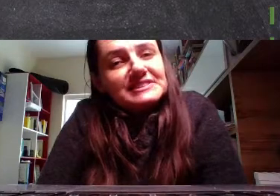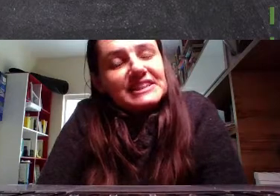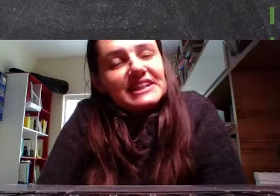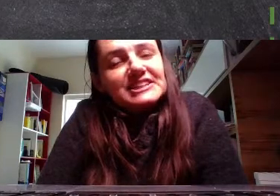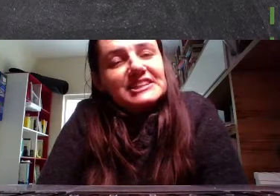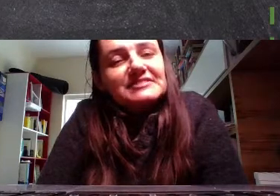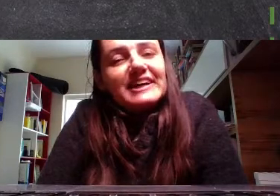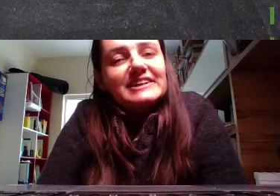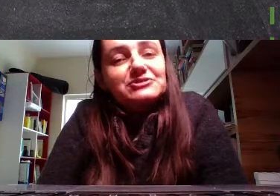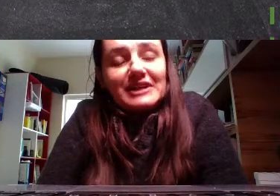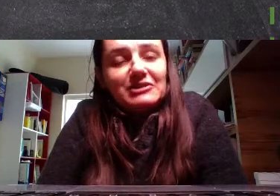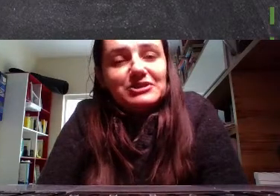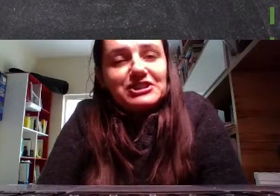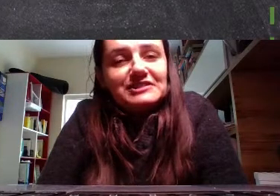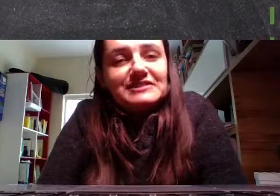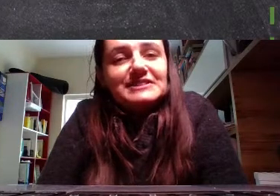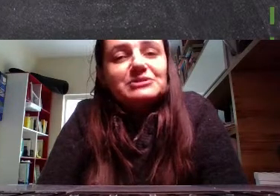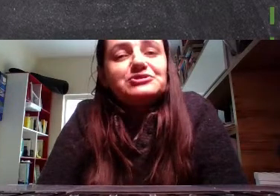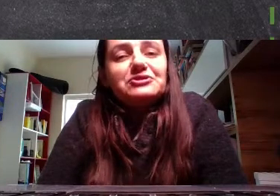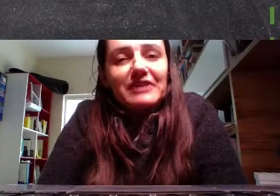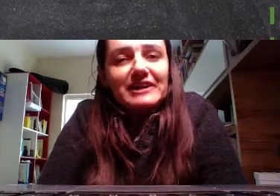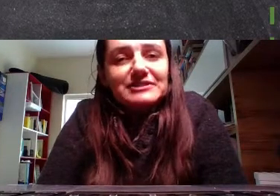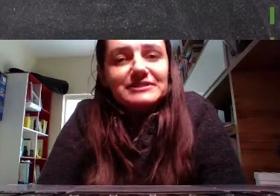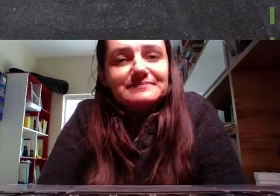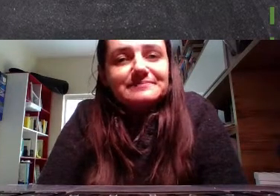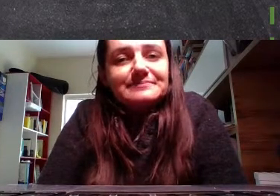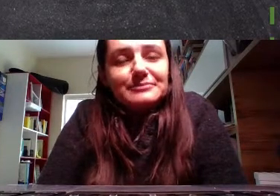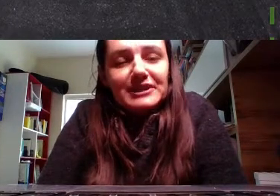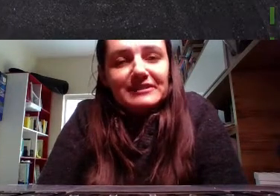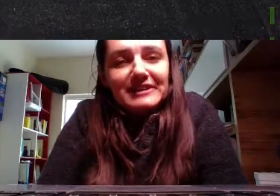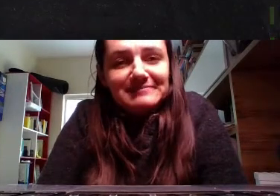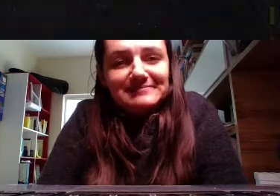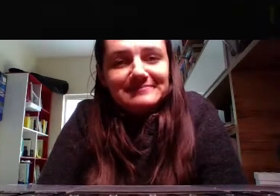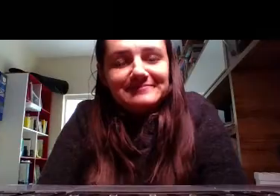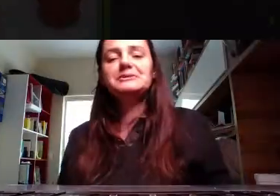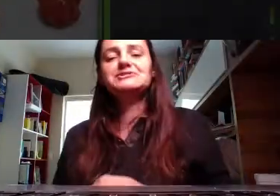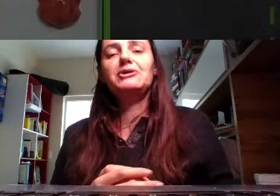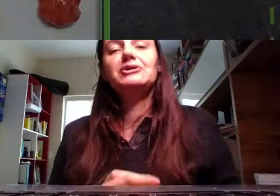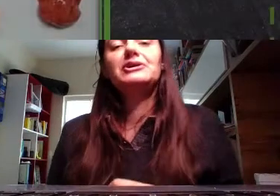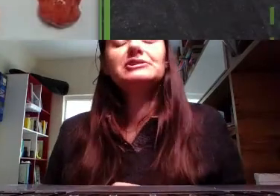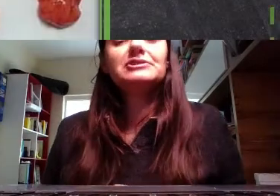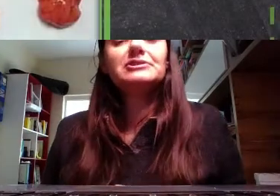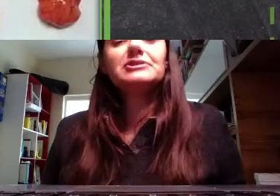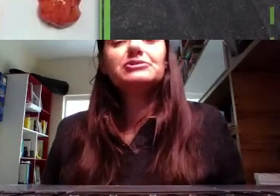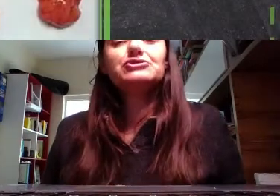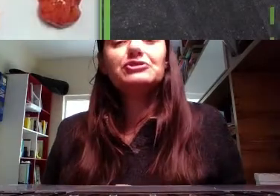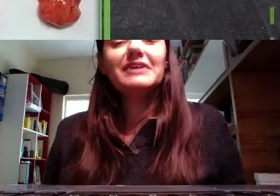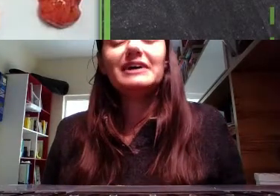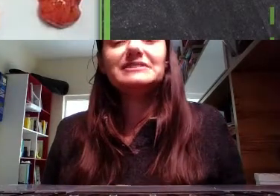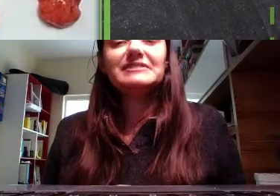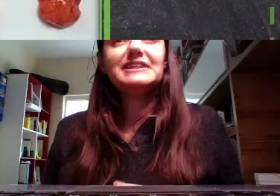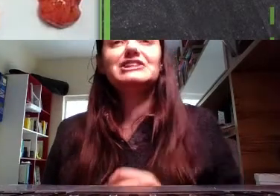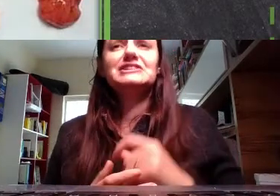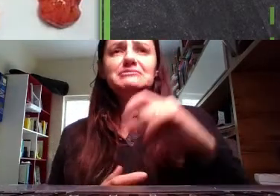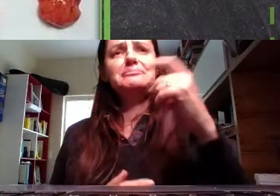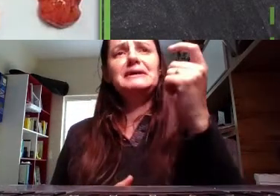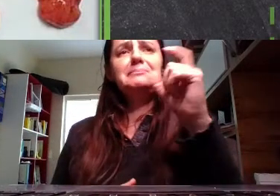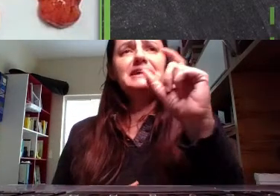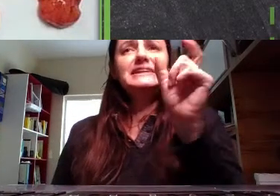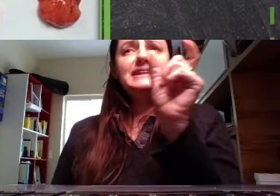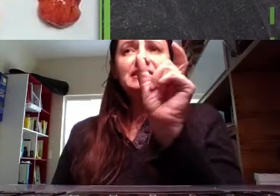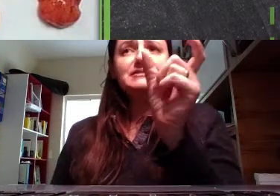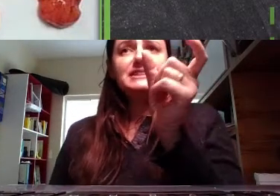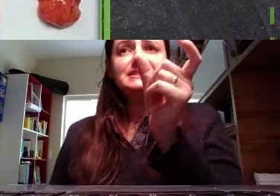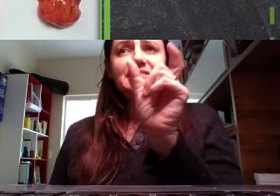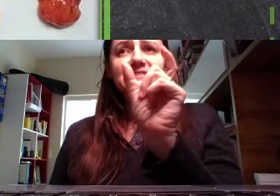são duas, que a gente vai estudar hoje, são os ovários. Bora lá ver? Então, pessoal, os ovários, na verdade, eles são